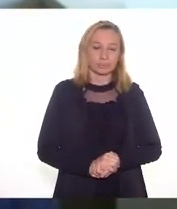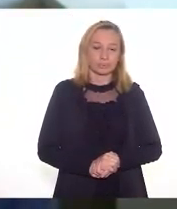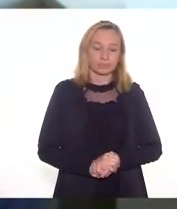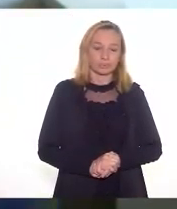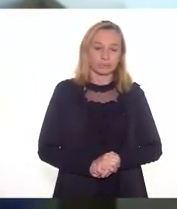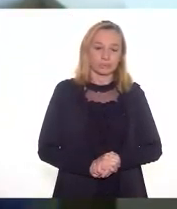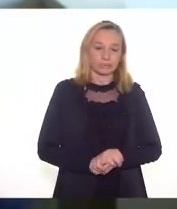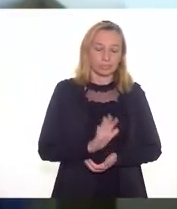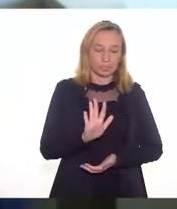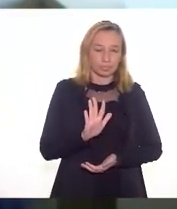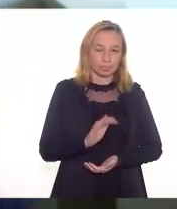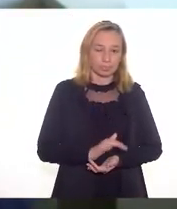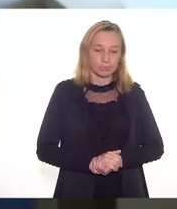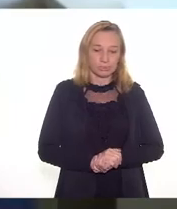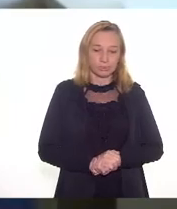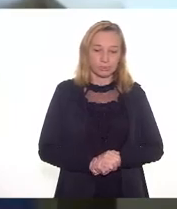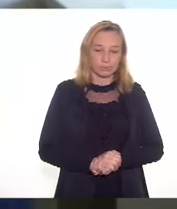Olha só,